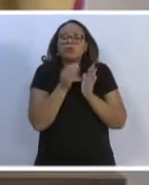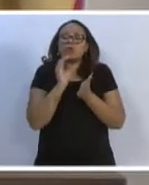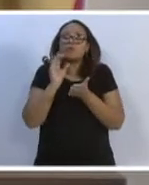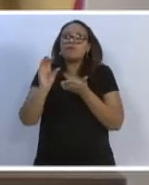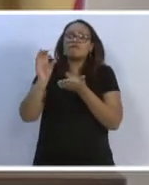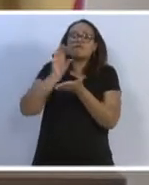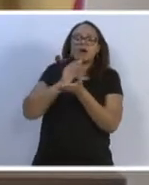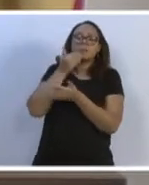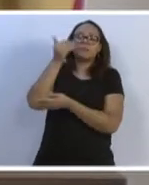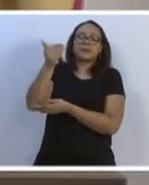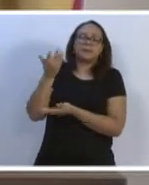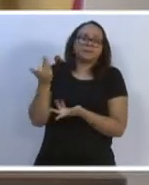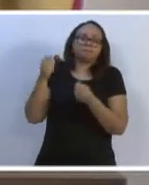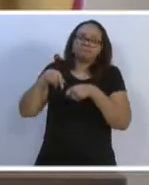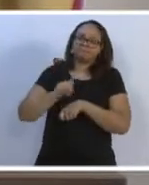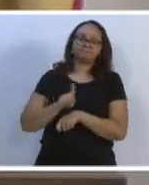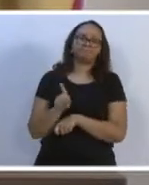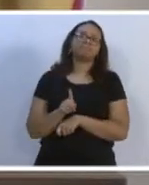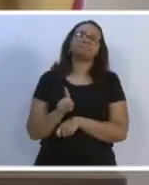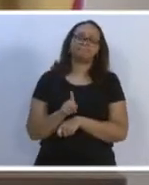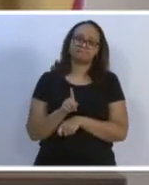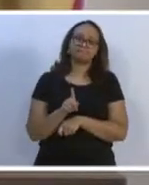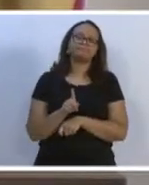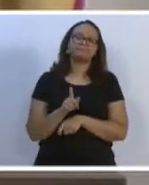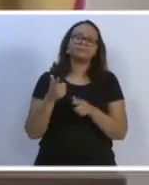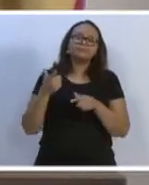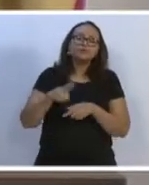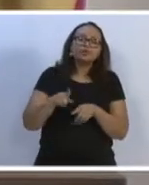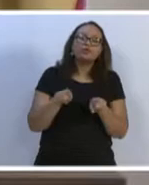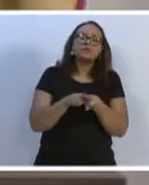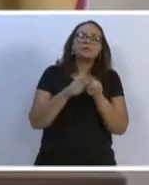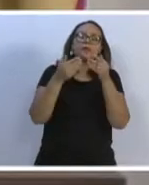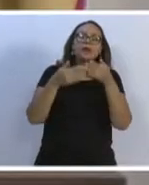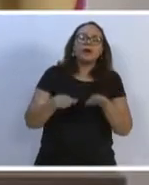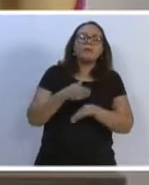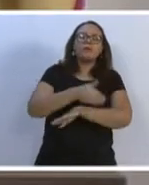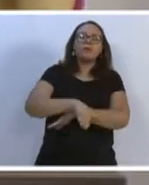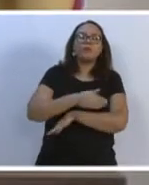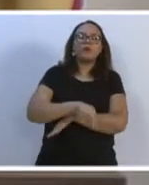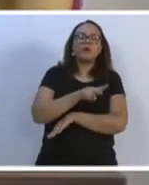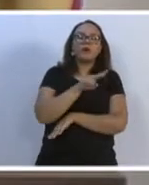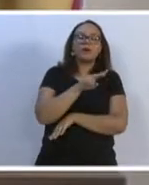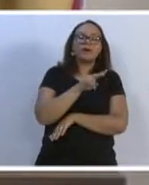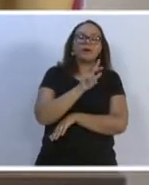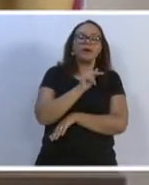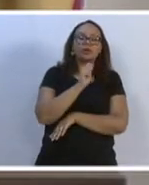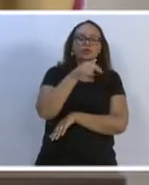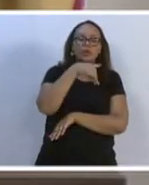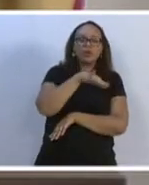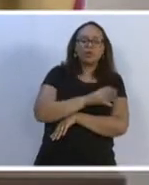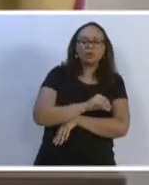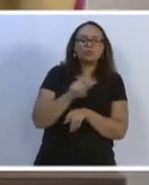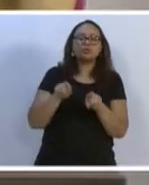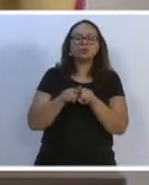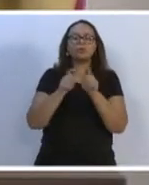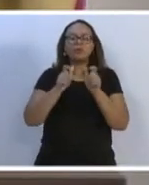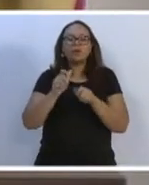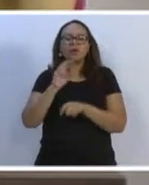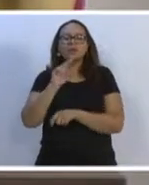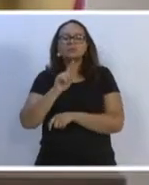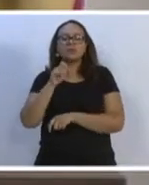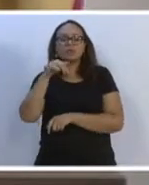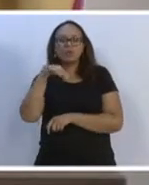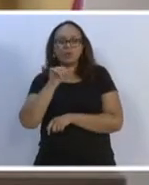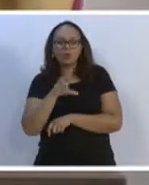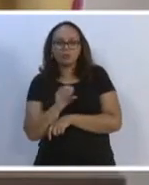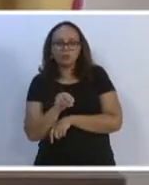mais uma vez a bater na tecla da reabertura da rua Willy Henkels com Antônio Zendron, que desde 2008 está interditado. E é da época do João Paulo Clemebim, da qual Mário Delbran